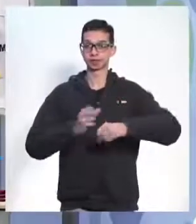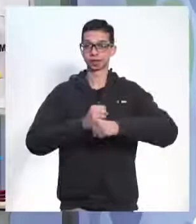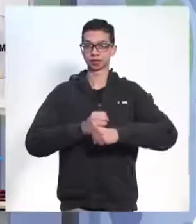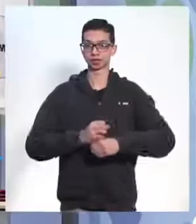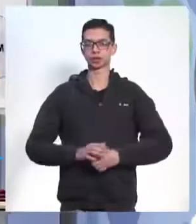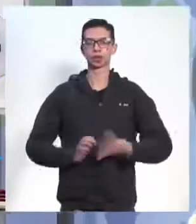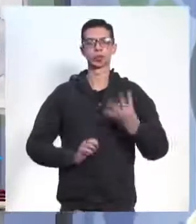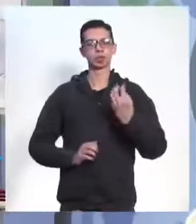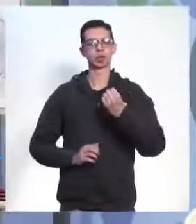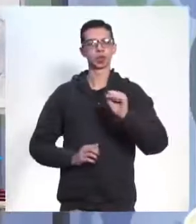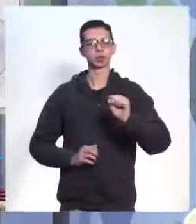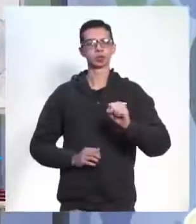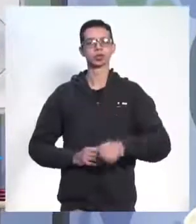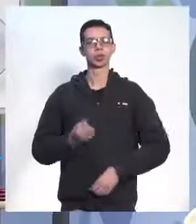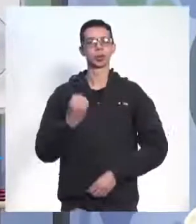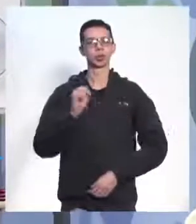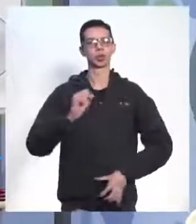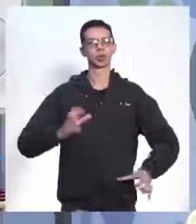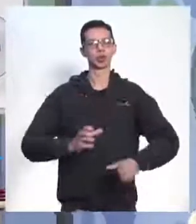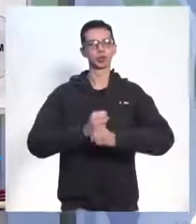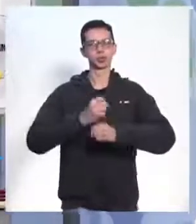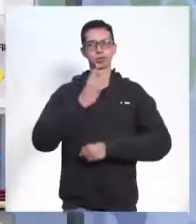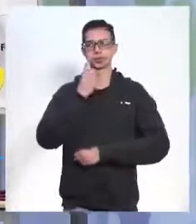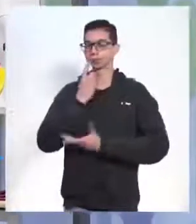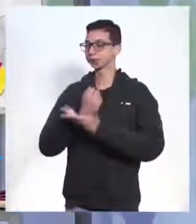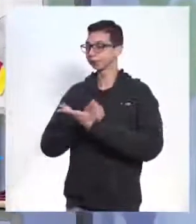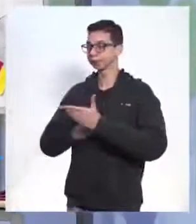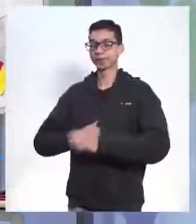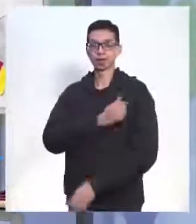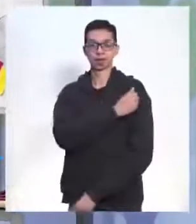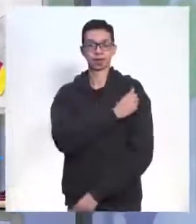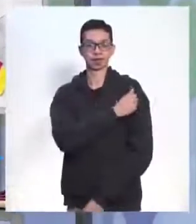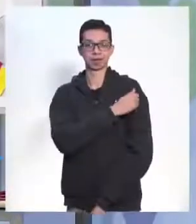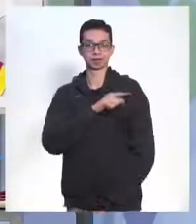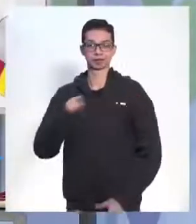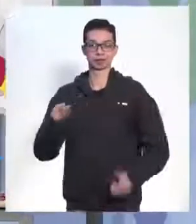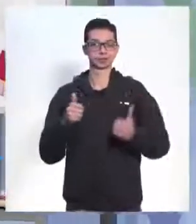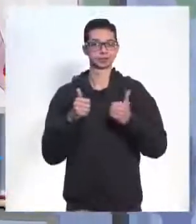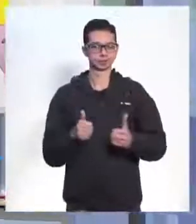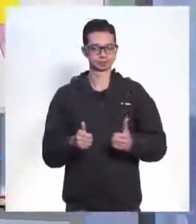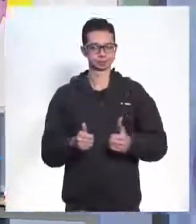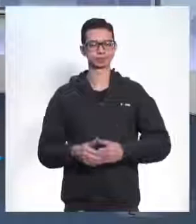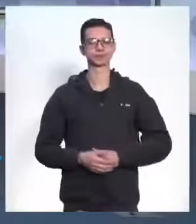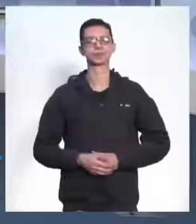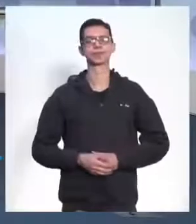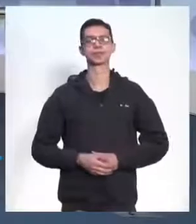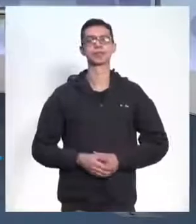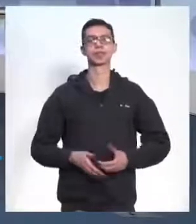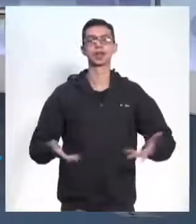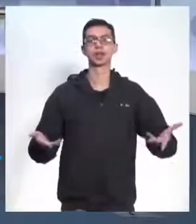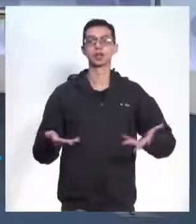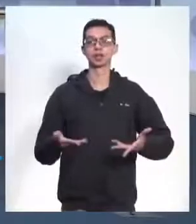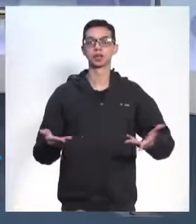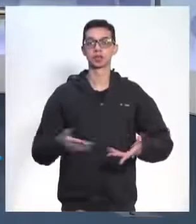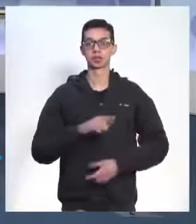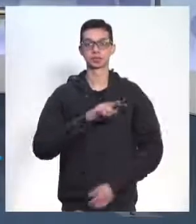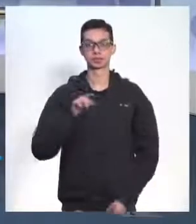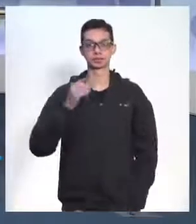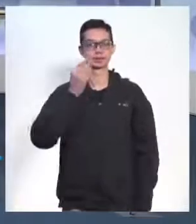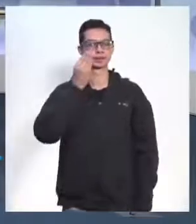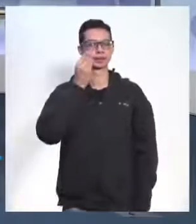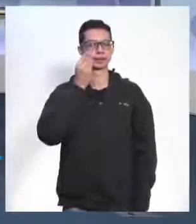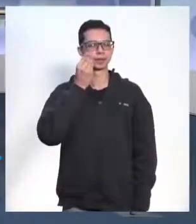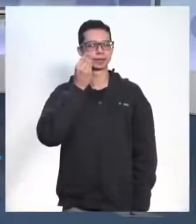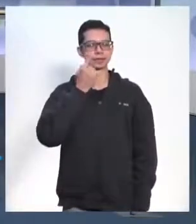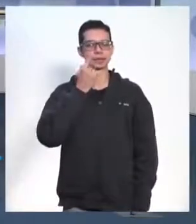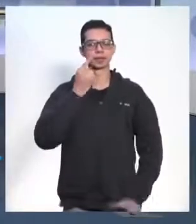48. 8 Fica pontos aí para os alunos, beleza? Tranquilo? Então, tentem, acho que talvez focar ali que dá